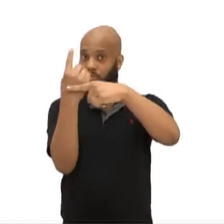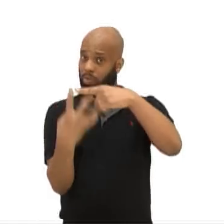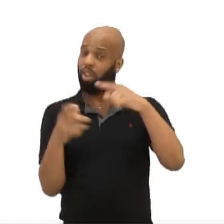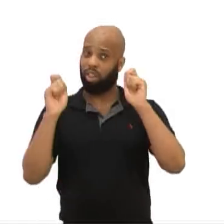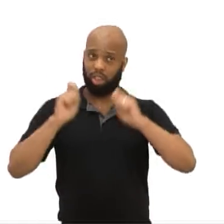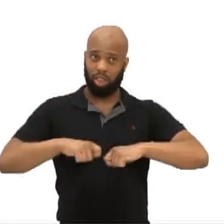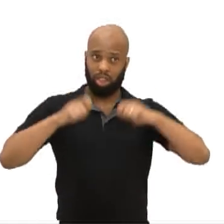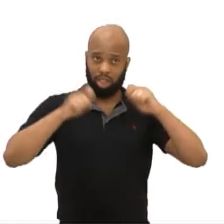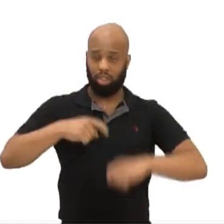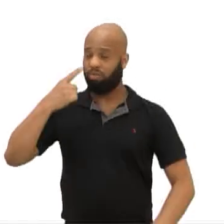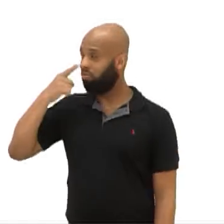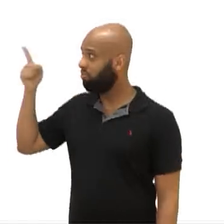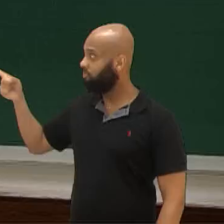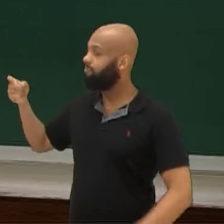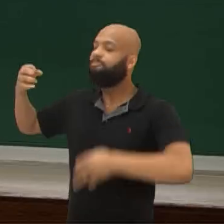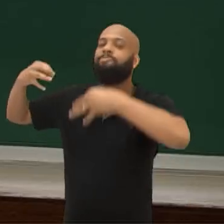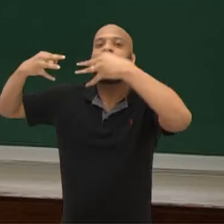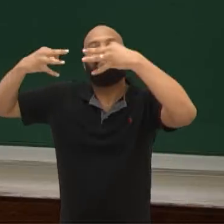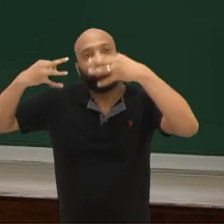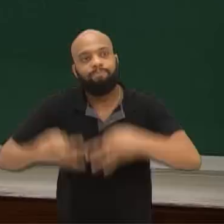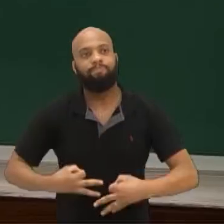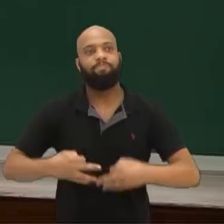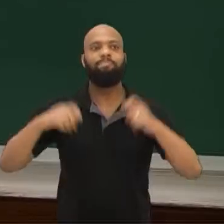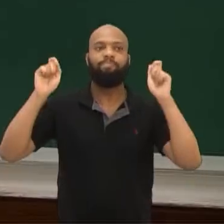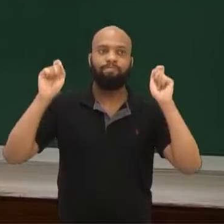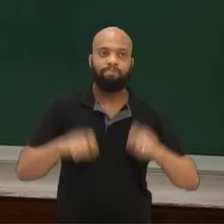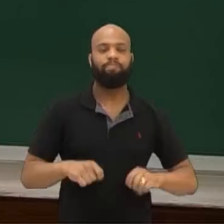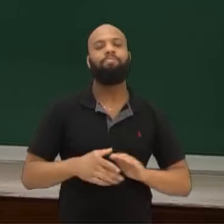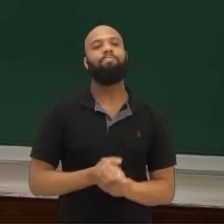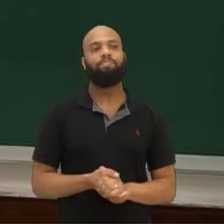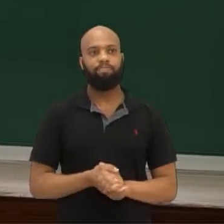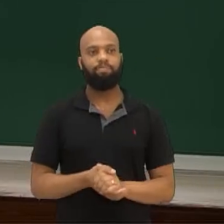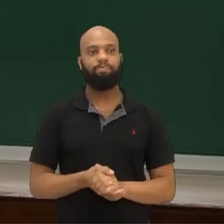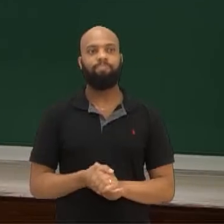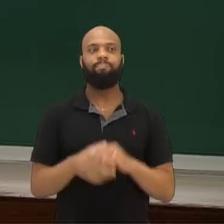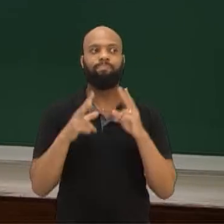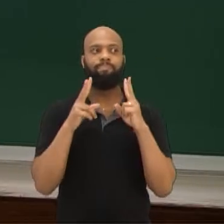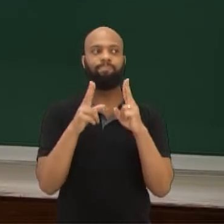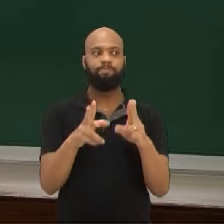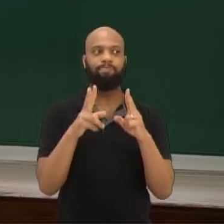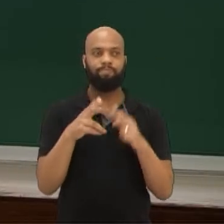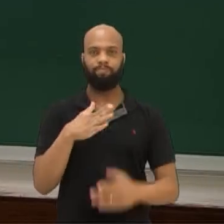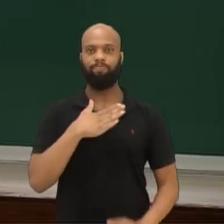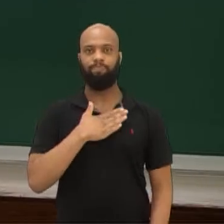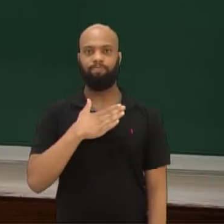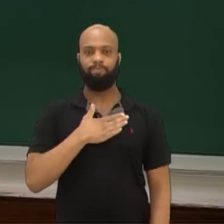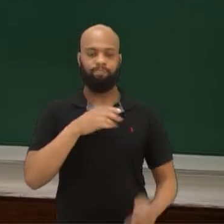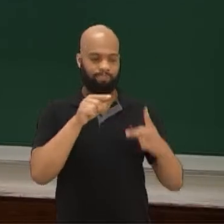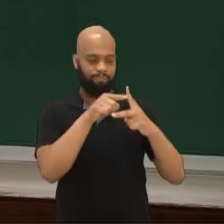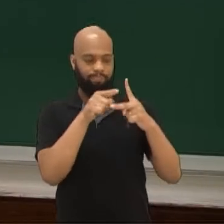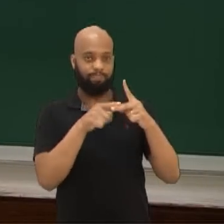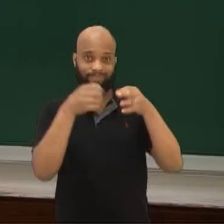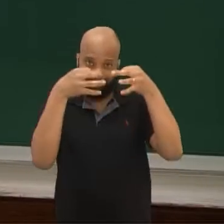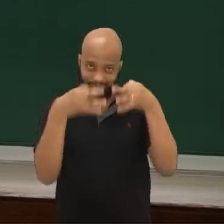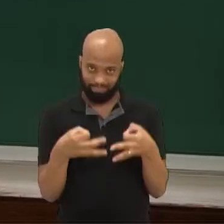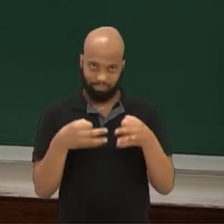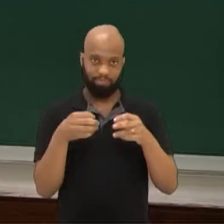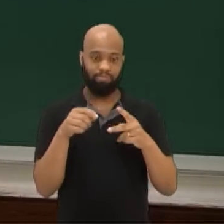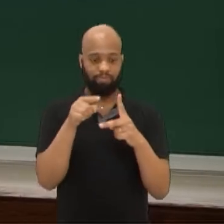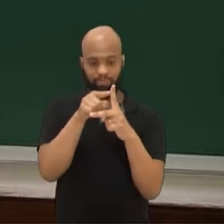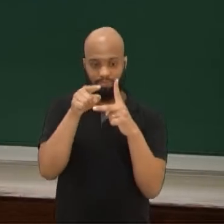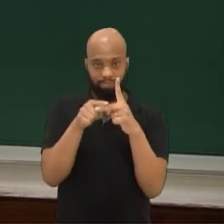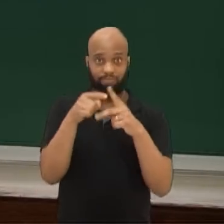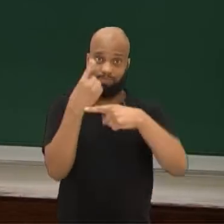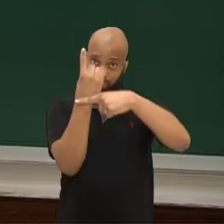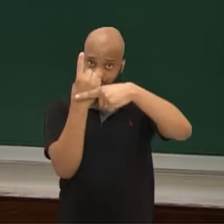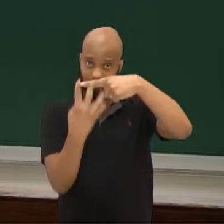duas semirretas, observem que ele é igual. Ele é exatamente o meu ângulo reto, ok? Observe